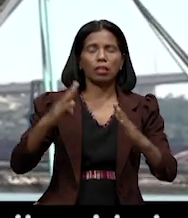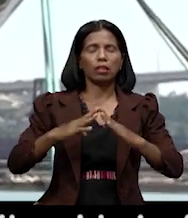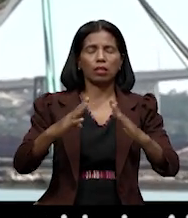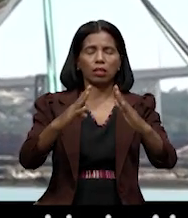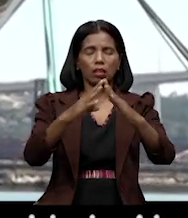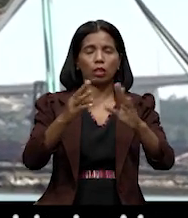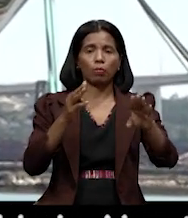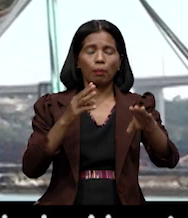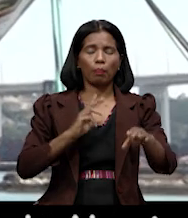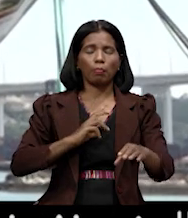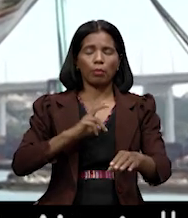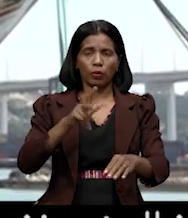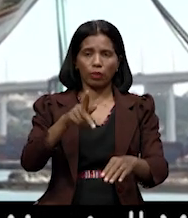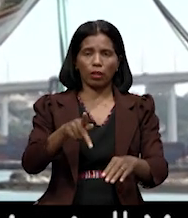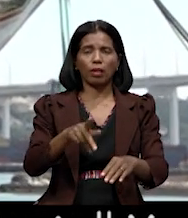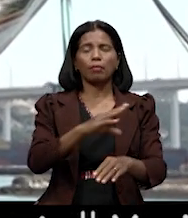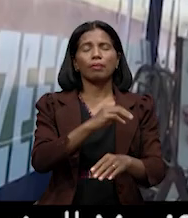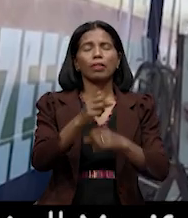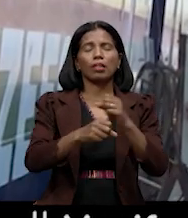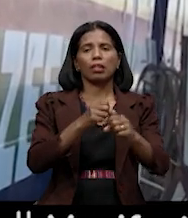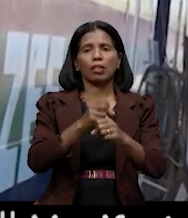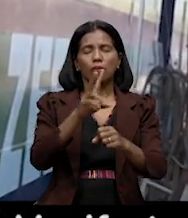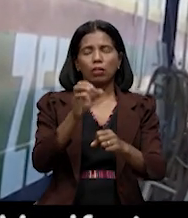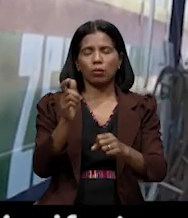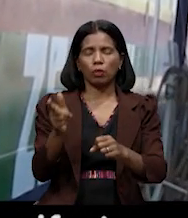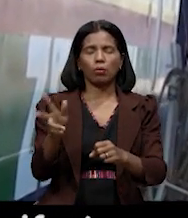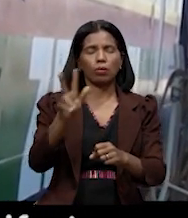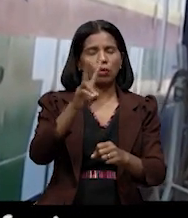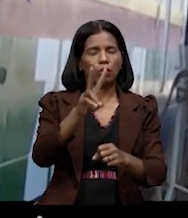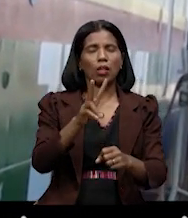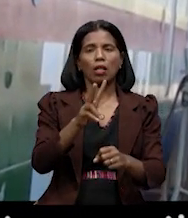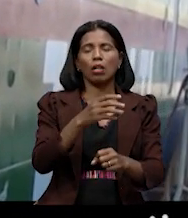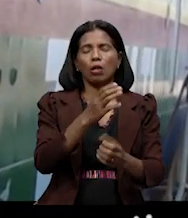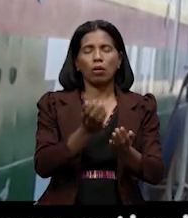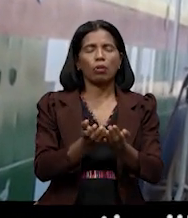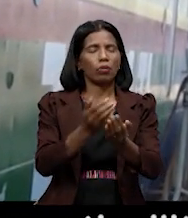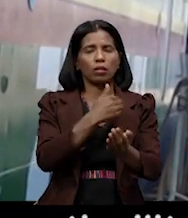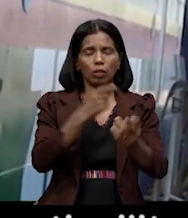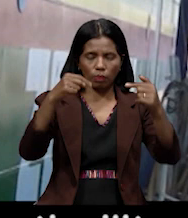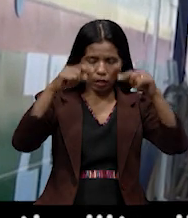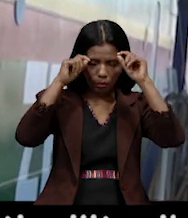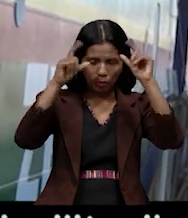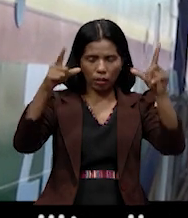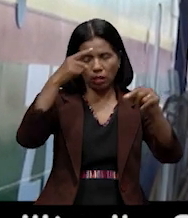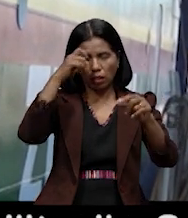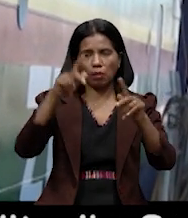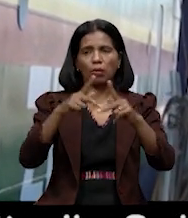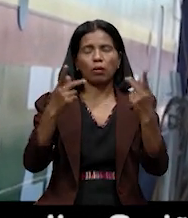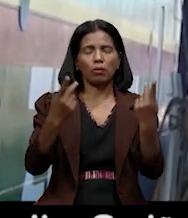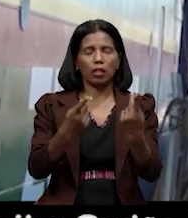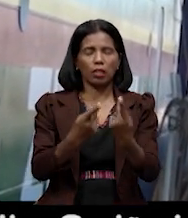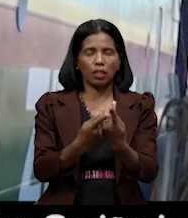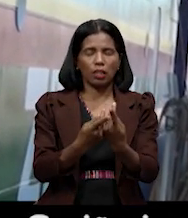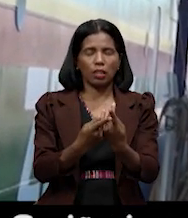Foz. Mai betama ona tinan rihun rua ruanulo restinrua ro referi sidakto e a Timor-Leste tamba companhia Atlantic Eagle ne